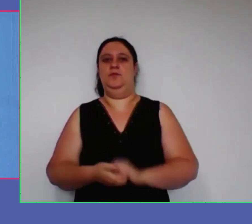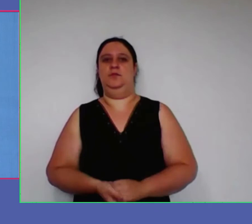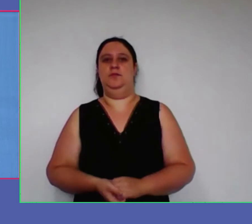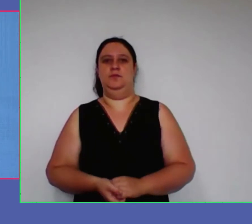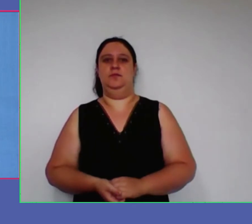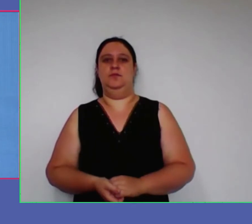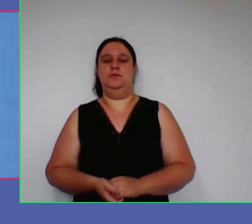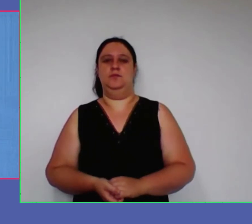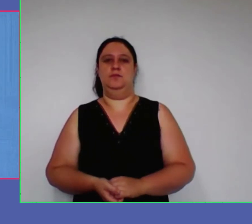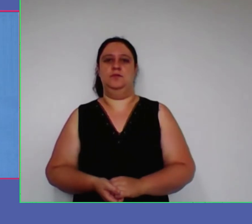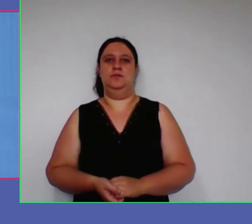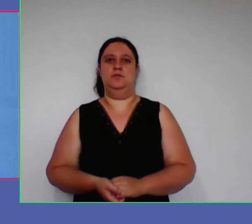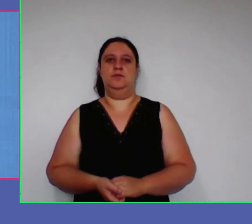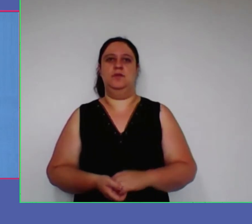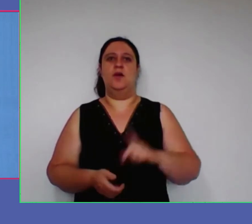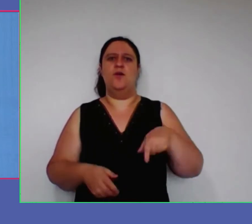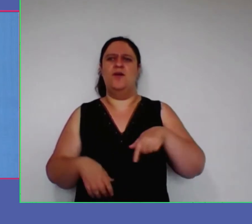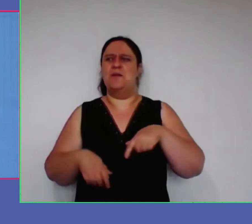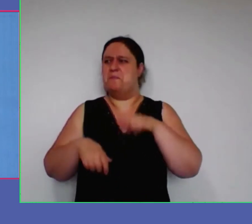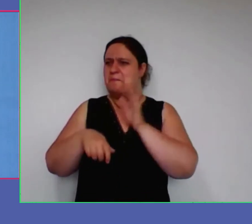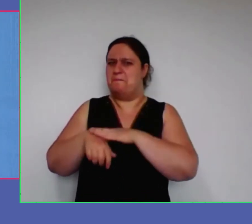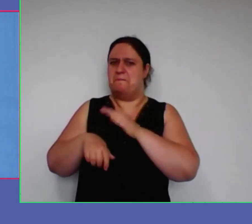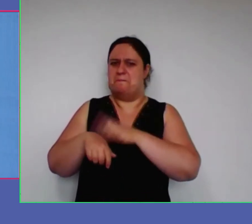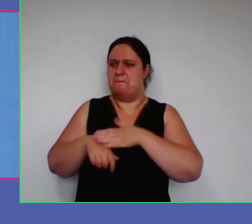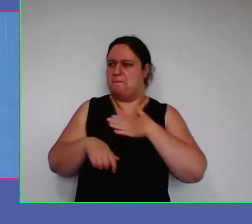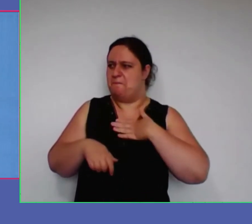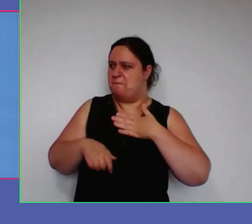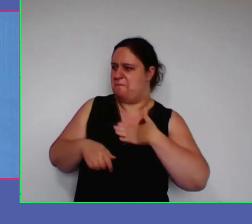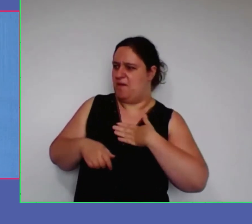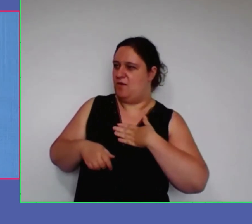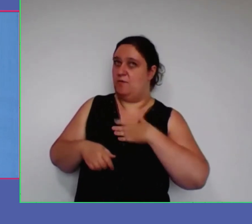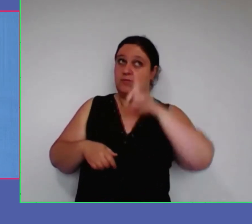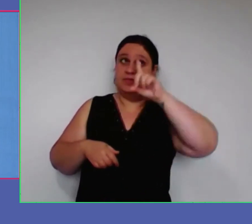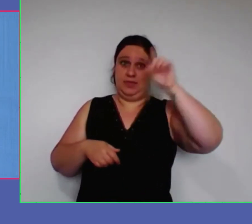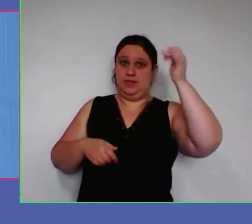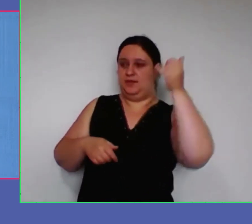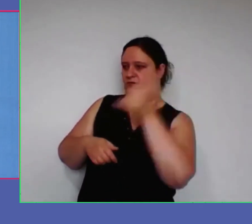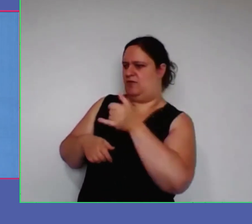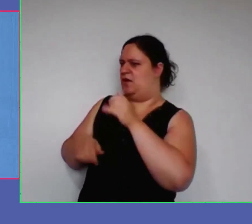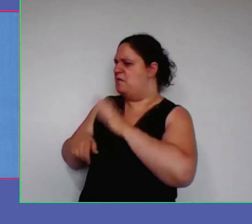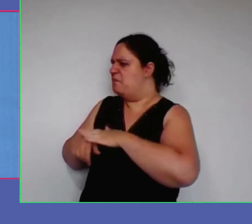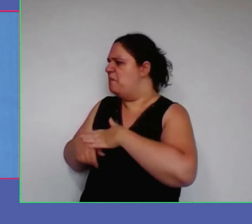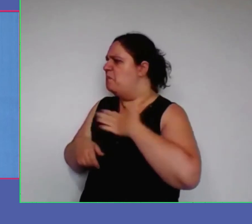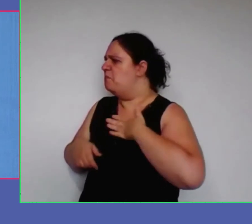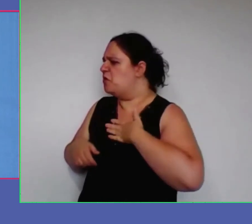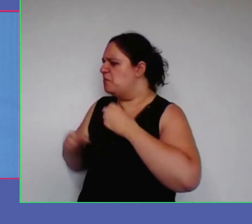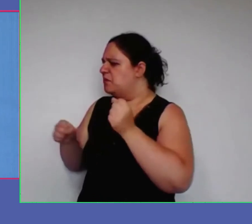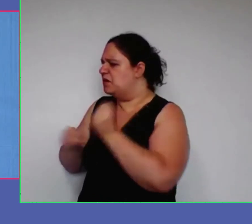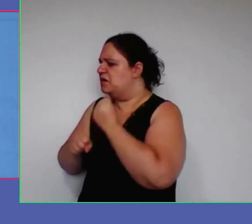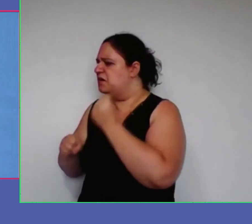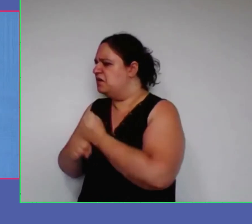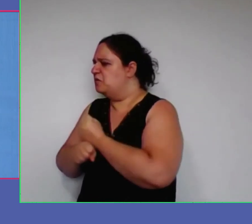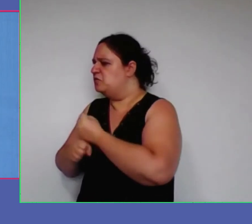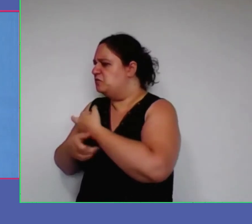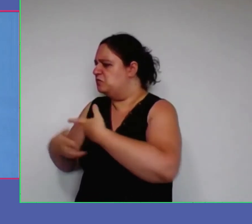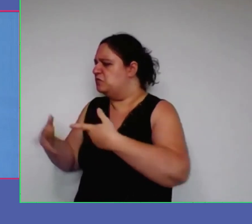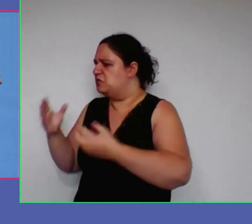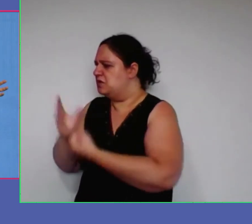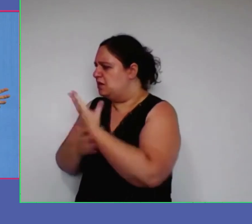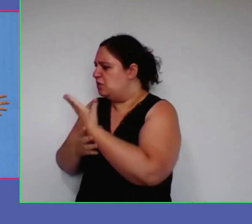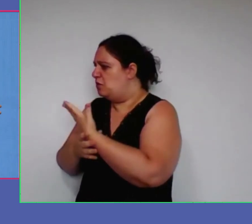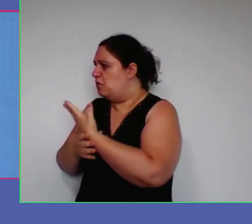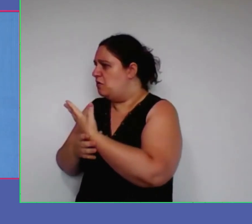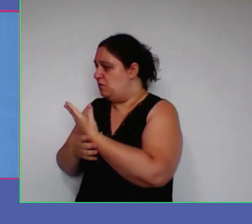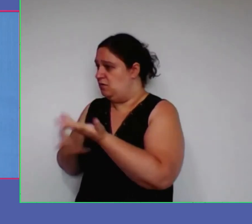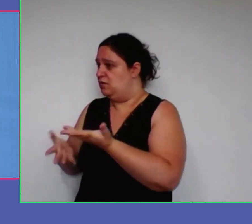que criaram o que existe? E só assim tudo o que há veio a existir? Quer dizer, eu não preciso de uma casa suntuosa,